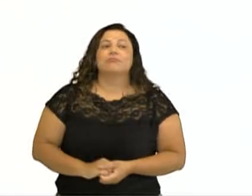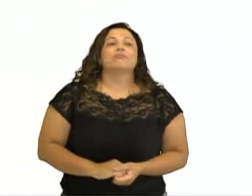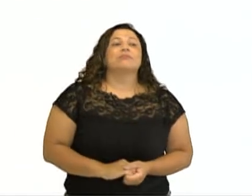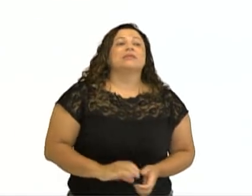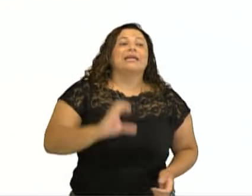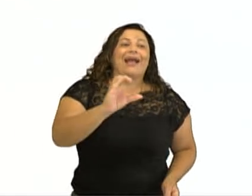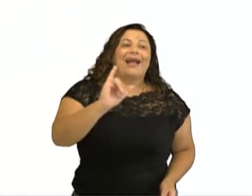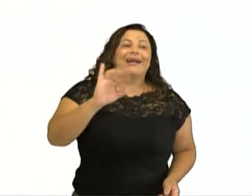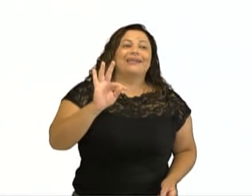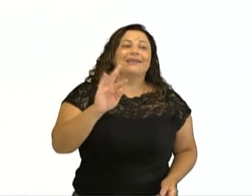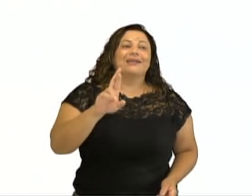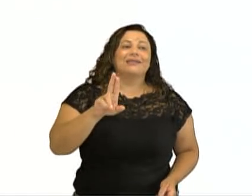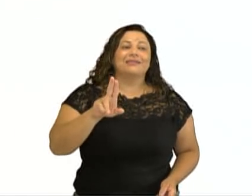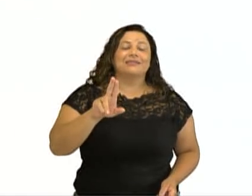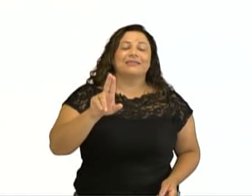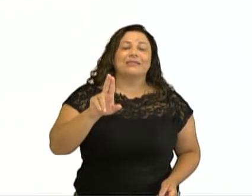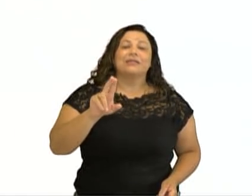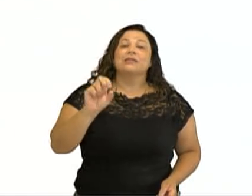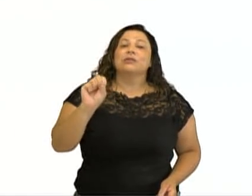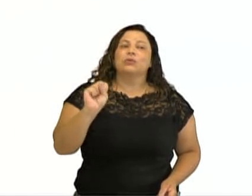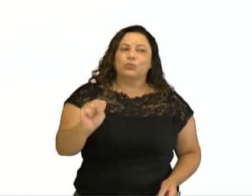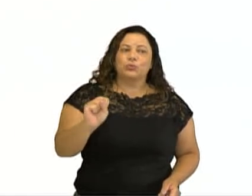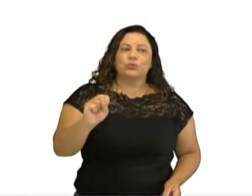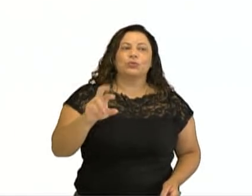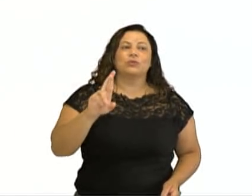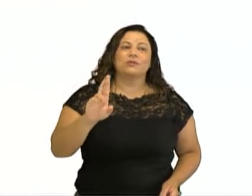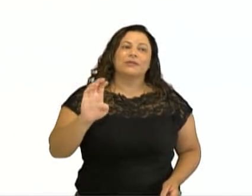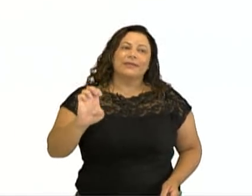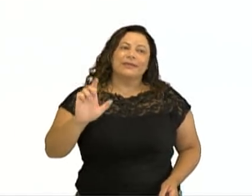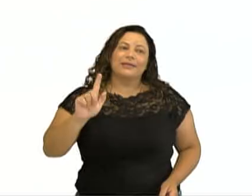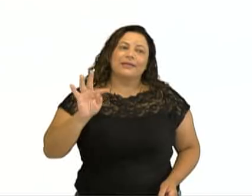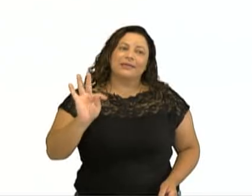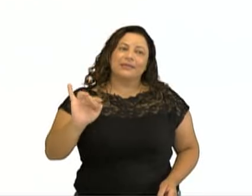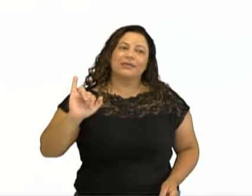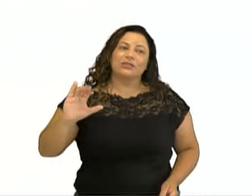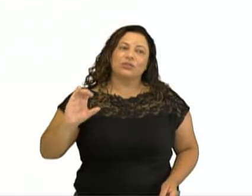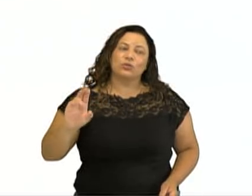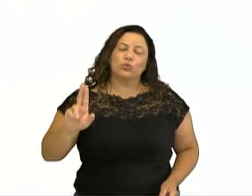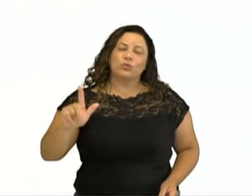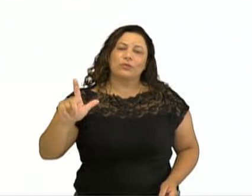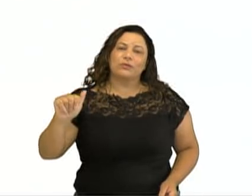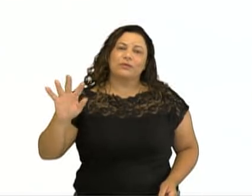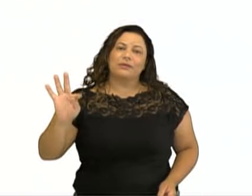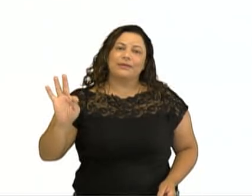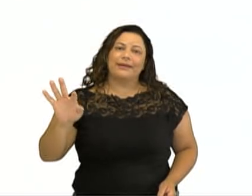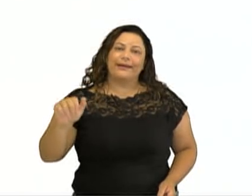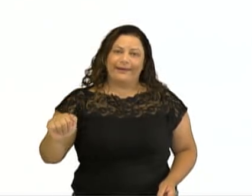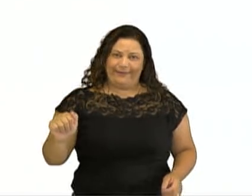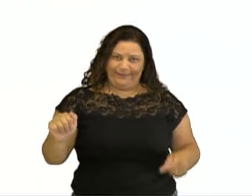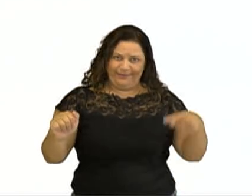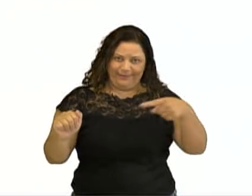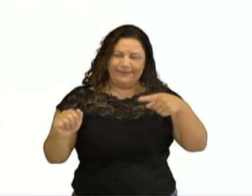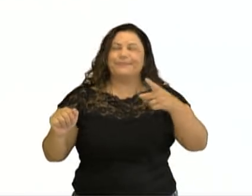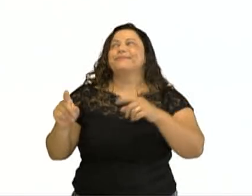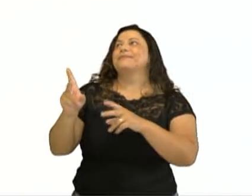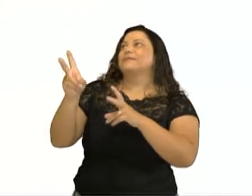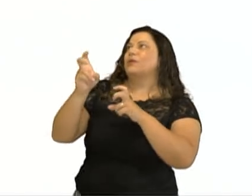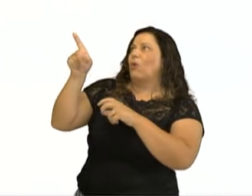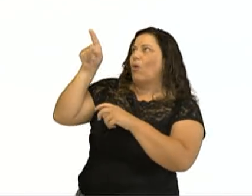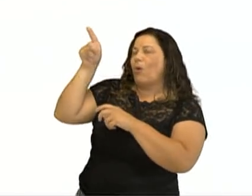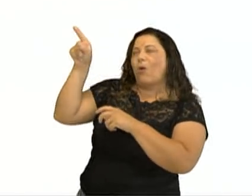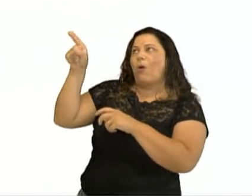reticulata. A gente precisa ter essas regras e essas nomenclaturas padronizadas para identificar com